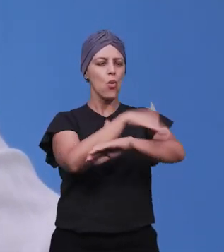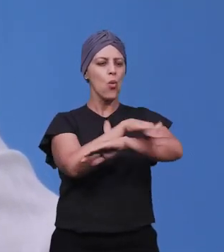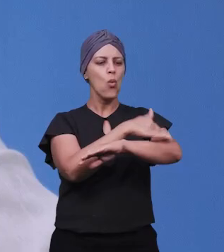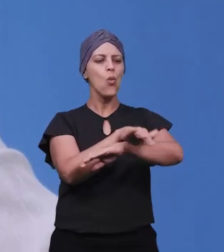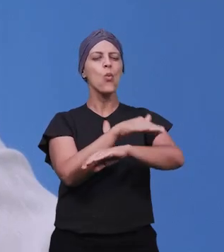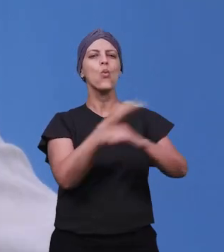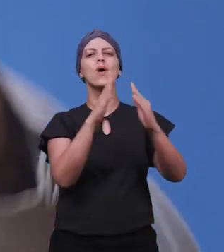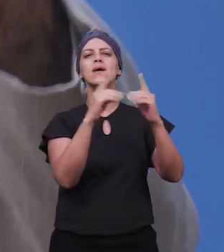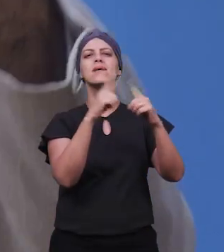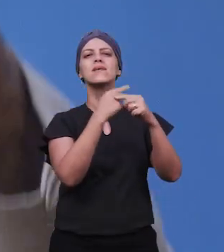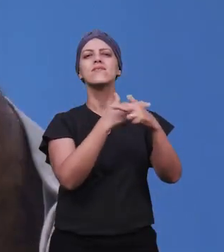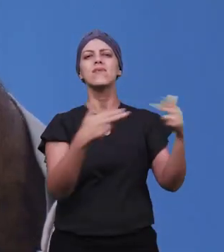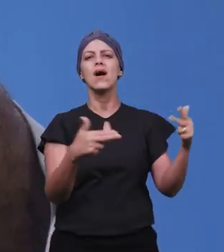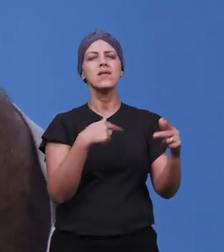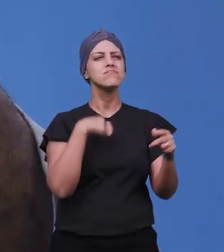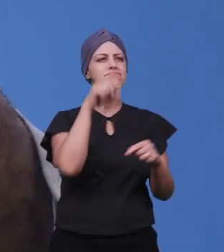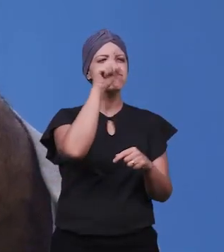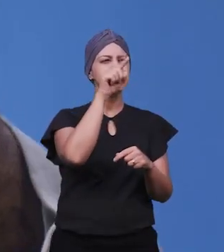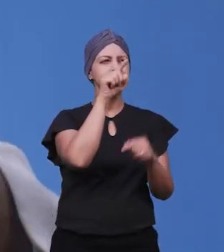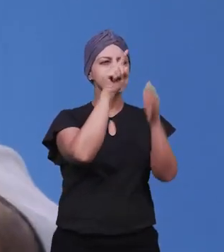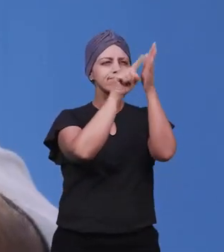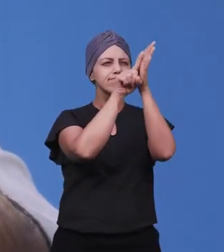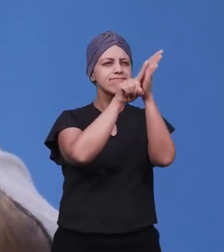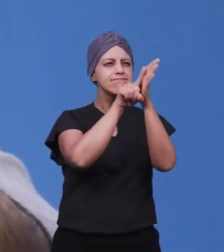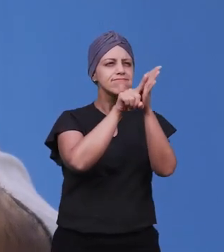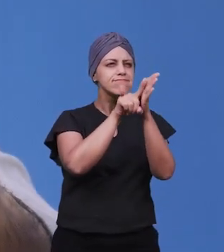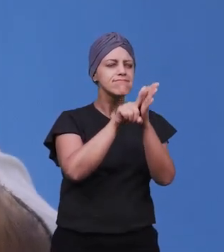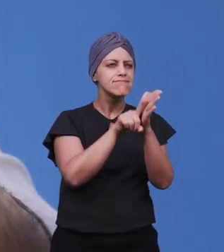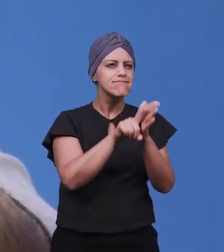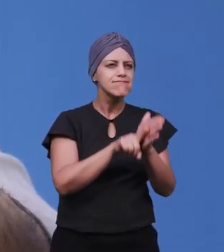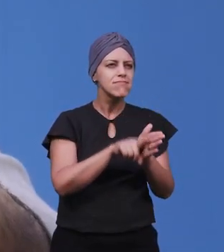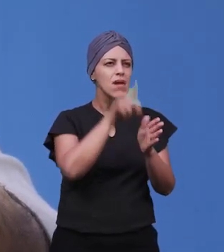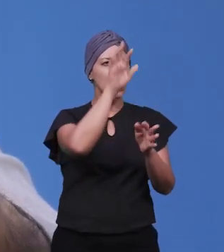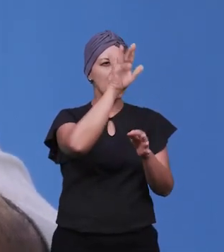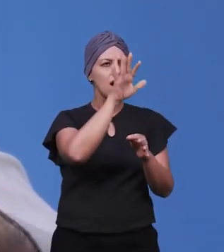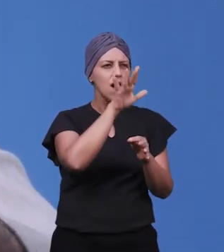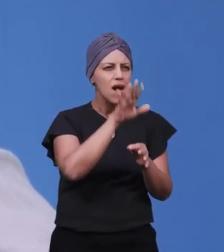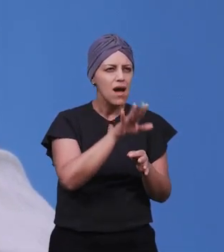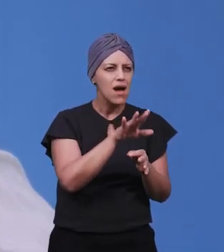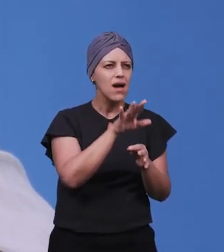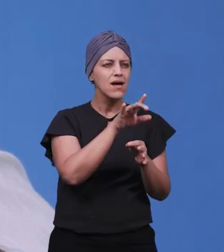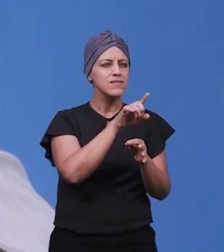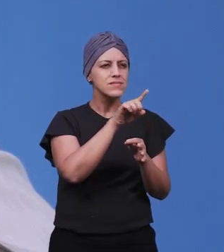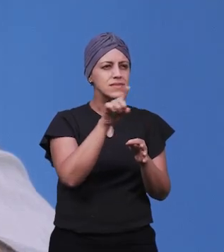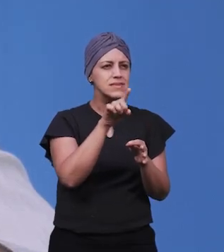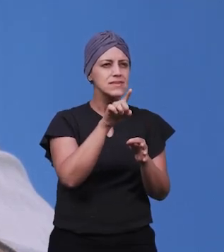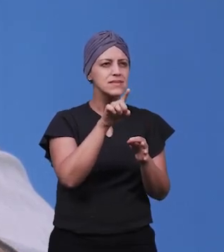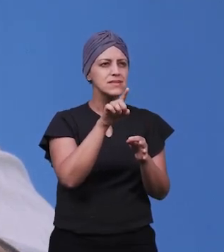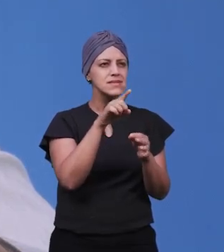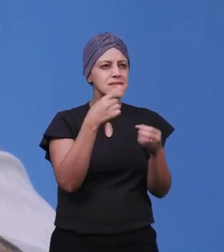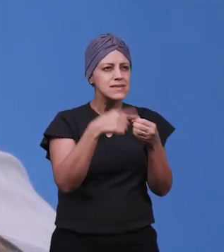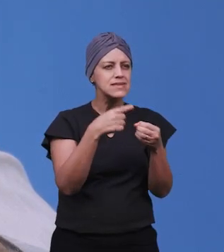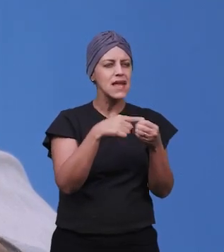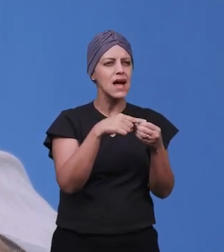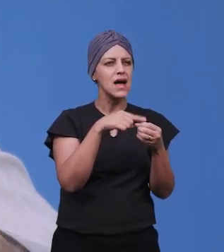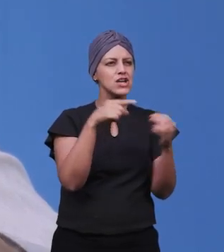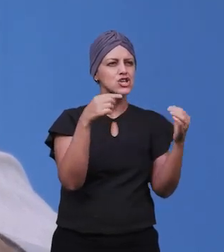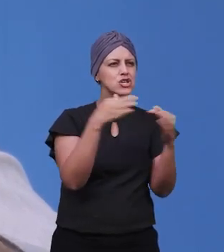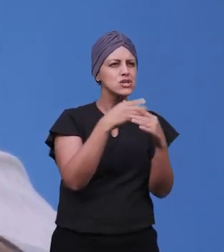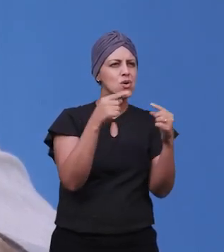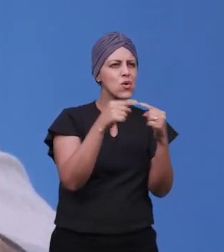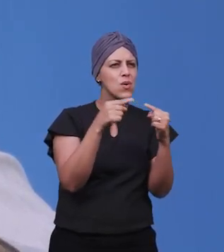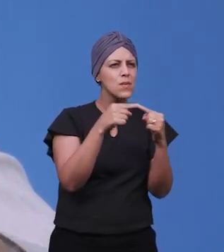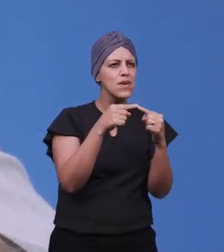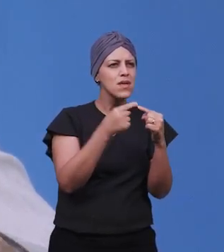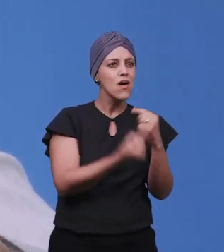Manaim. E eu entrei lá, entrei no estado de São Paulo, entrei no determinado, né, cidade, bairro, né, e vi que